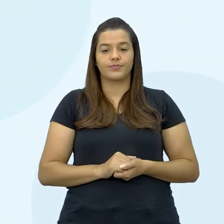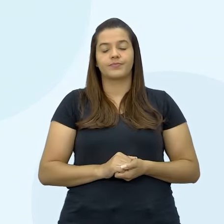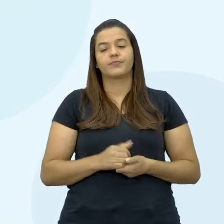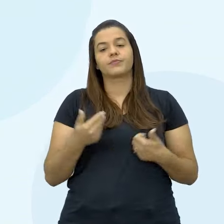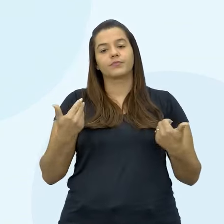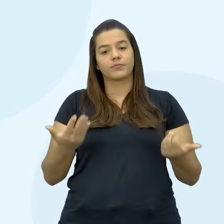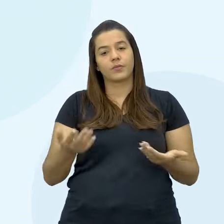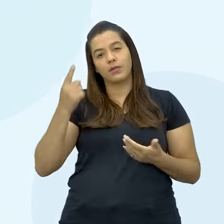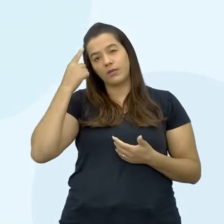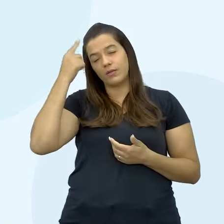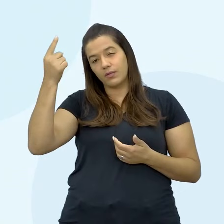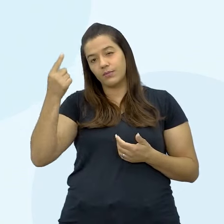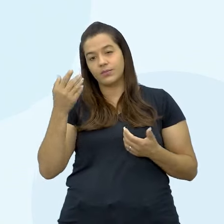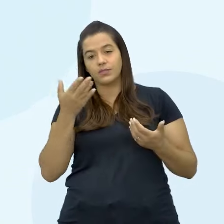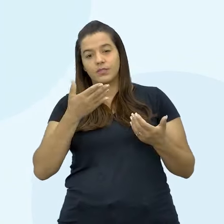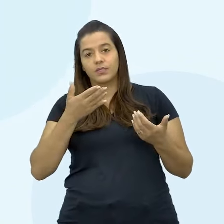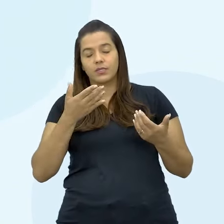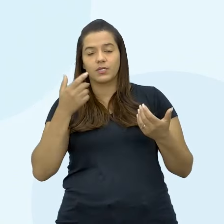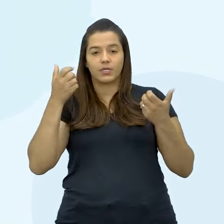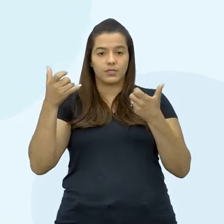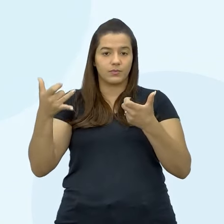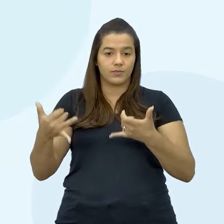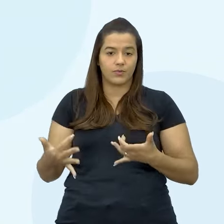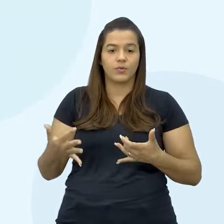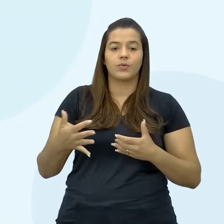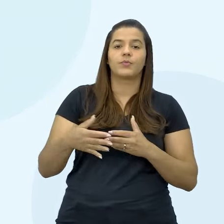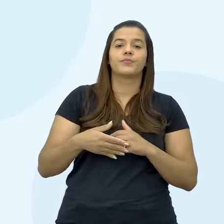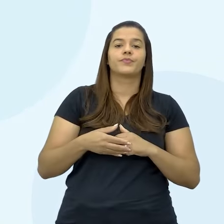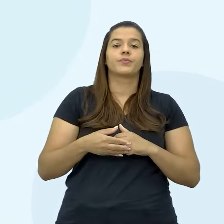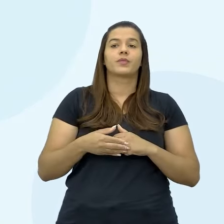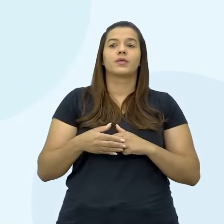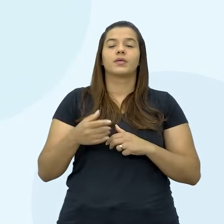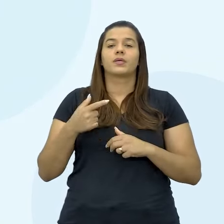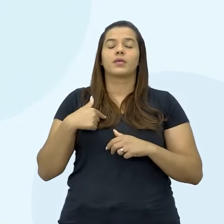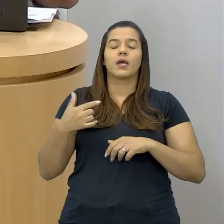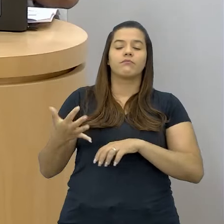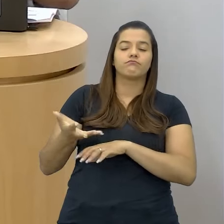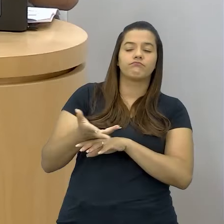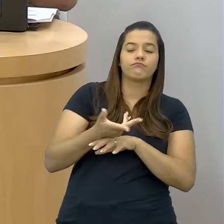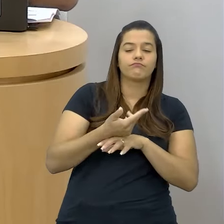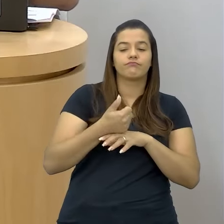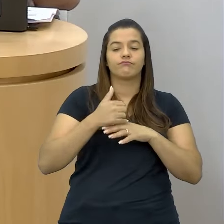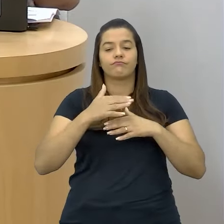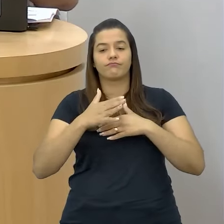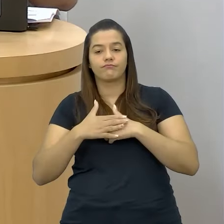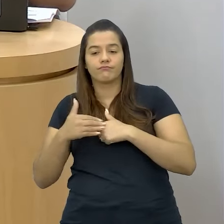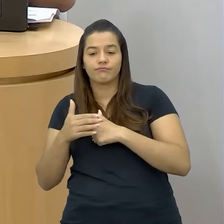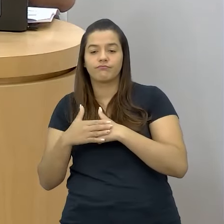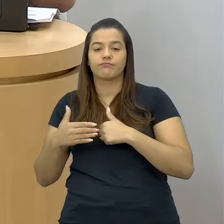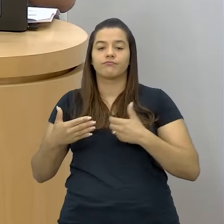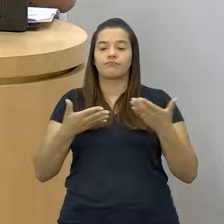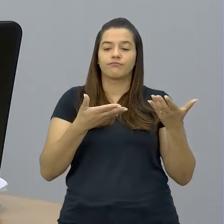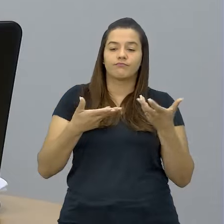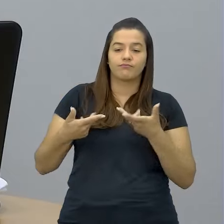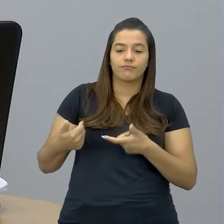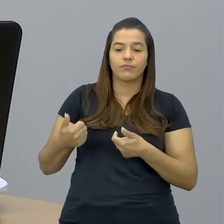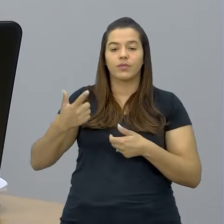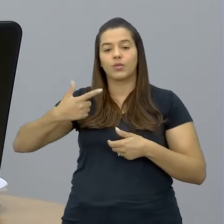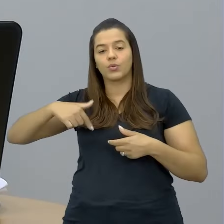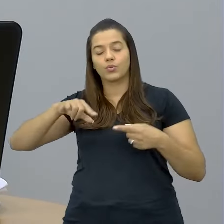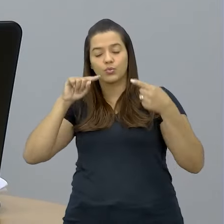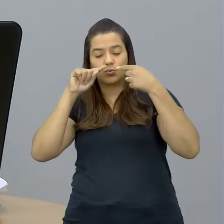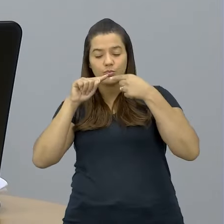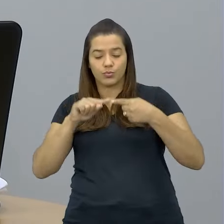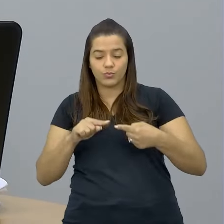que a gente falou que eles se conversam? A sensibilização foi muito em cima disso. Todos os componentes, eles se conversam, eles têm